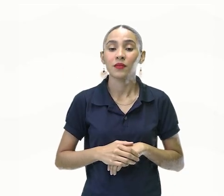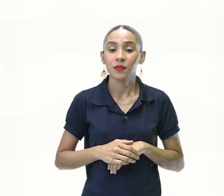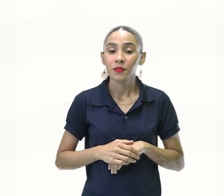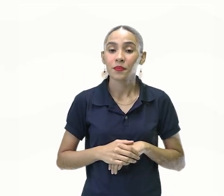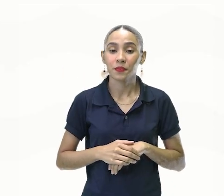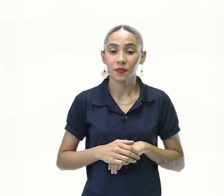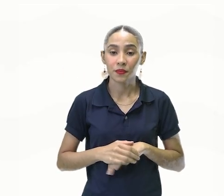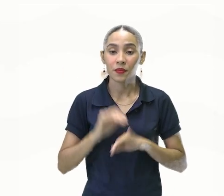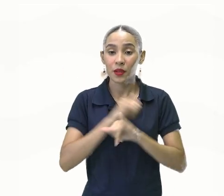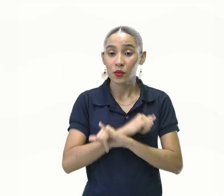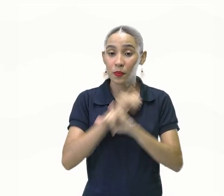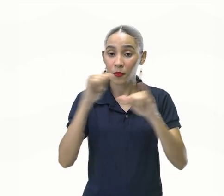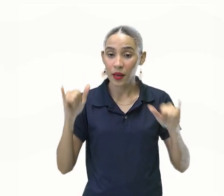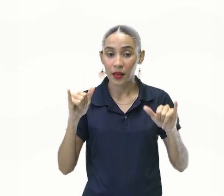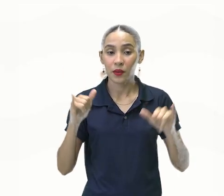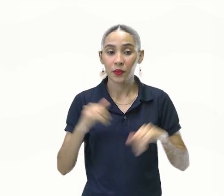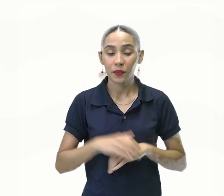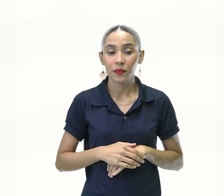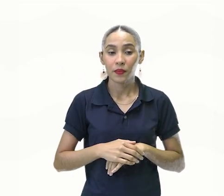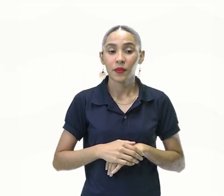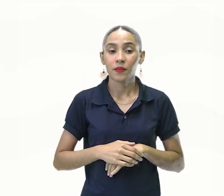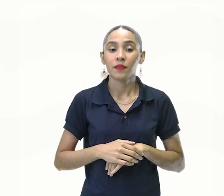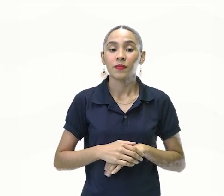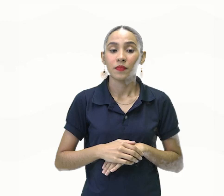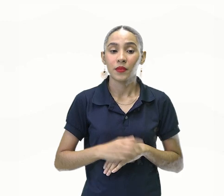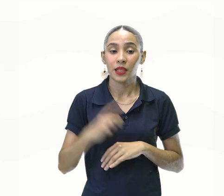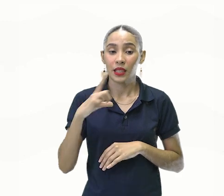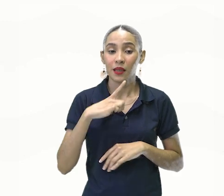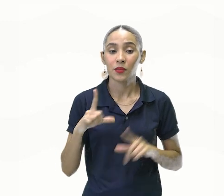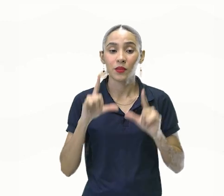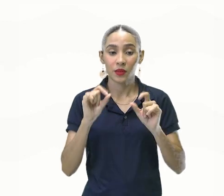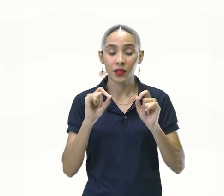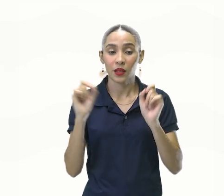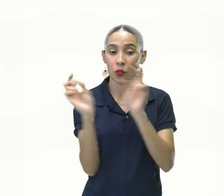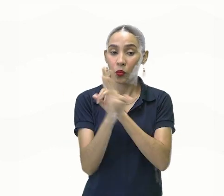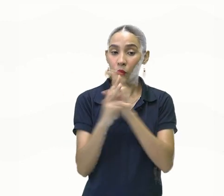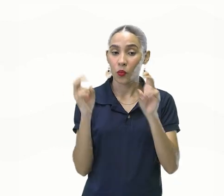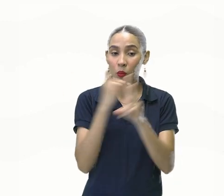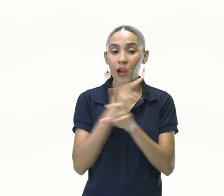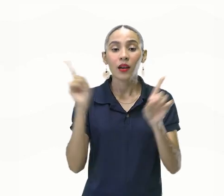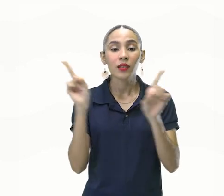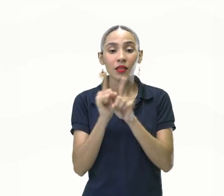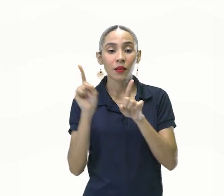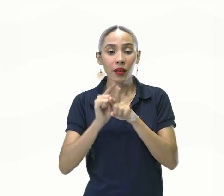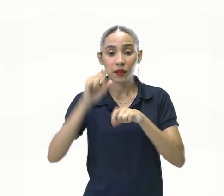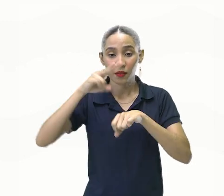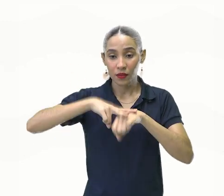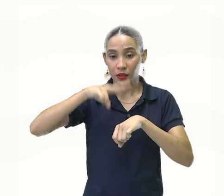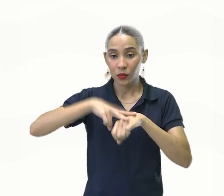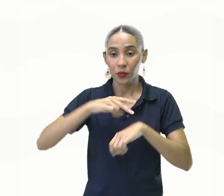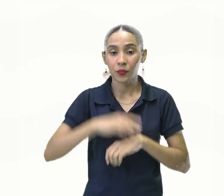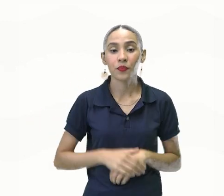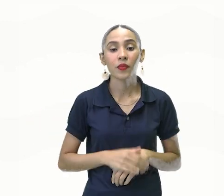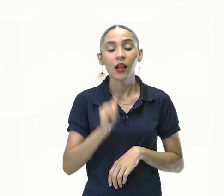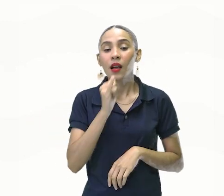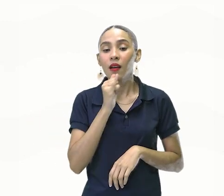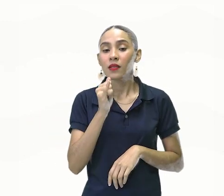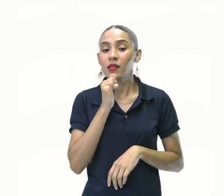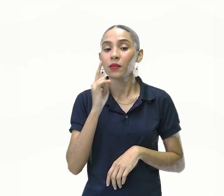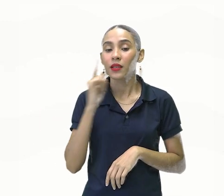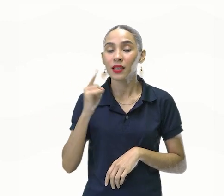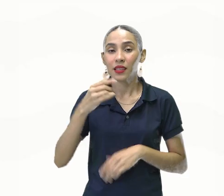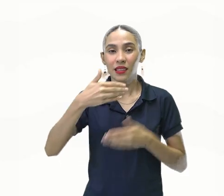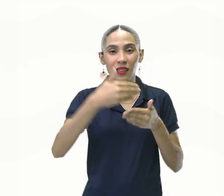quem? A mudança de meio de propagação aonde? No ar e no vidro.